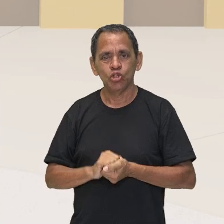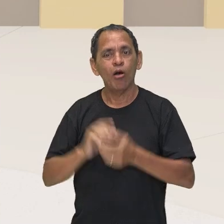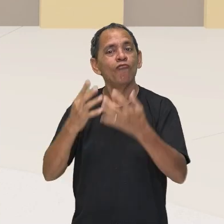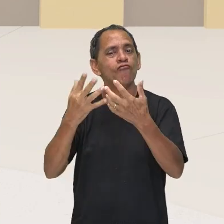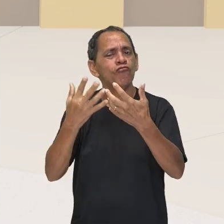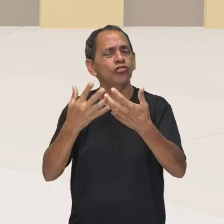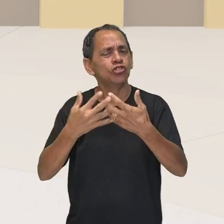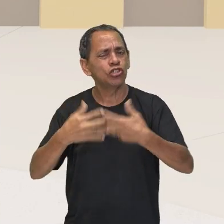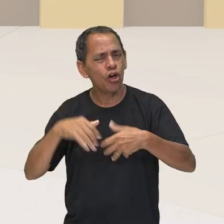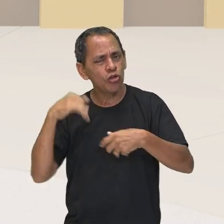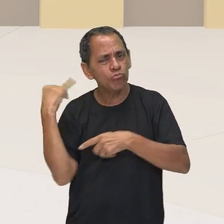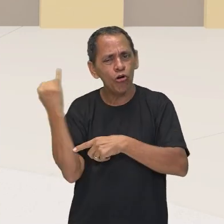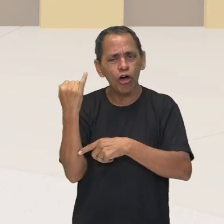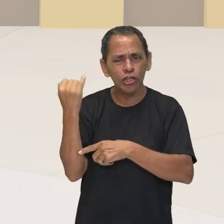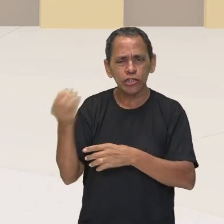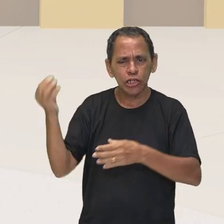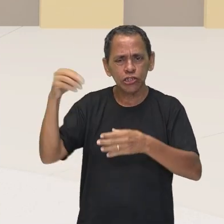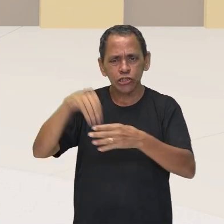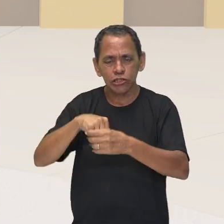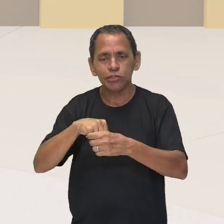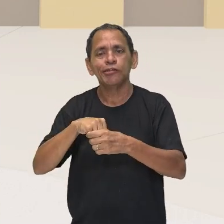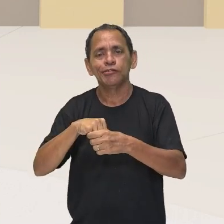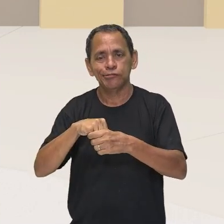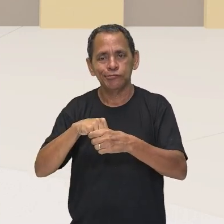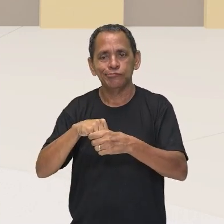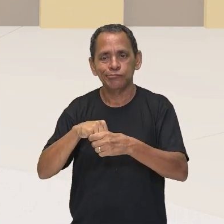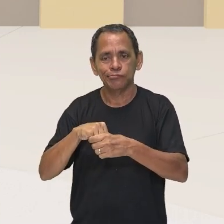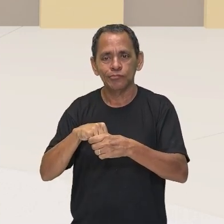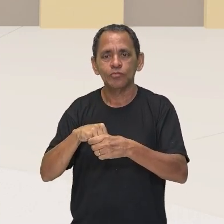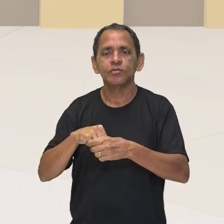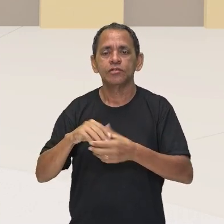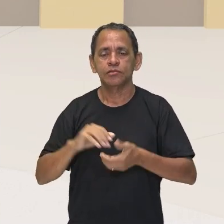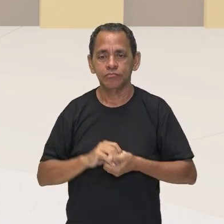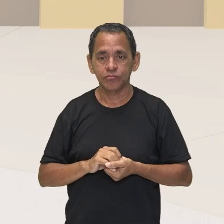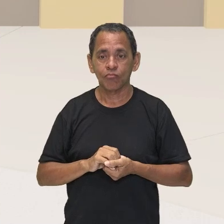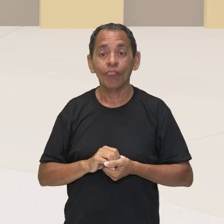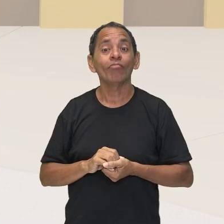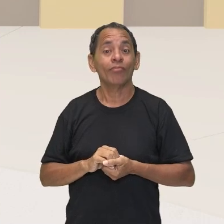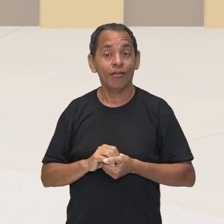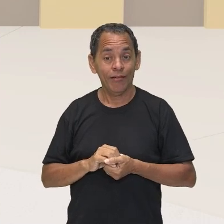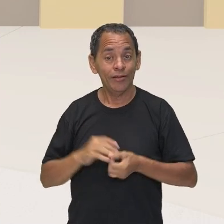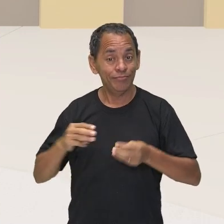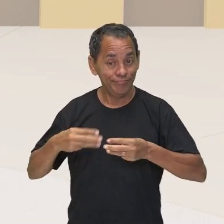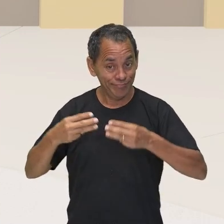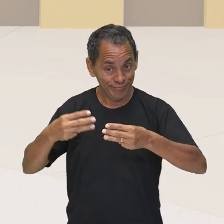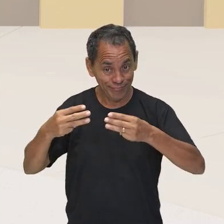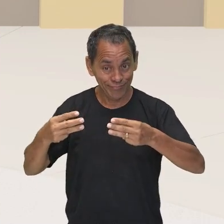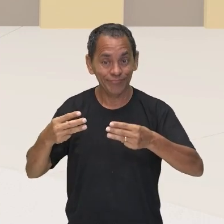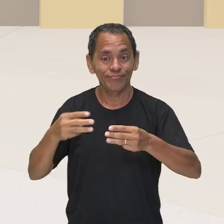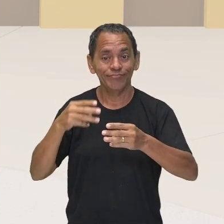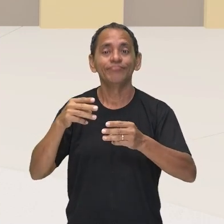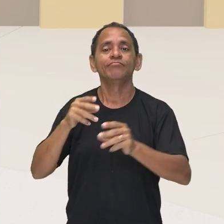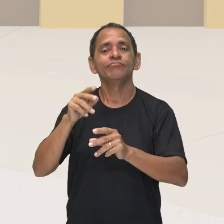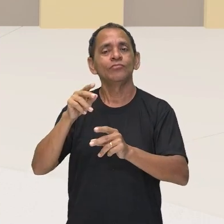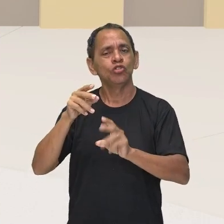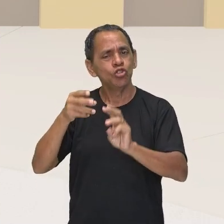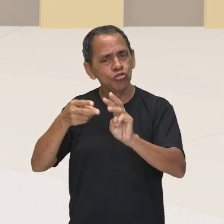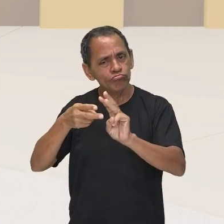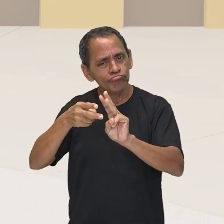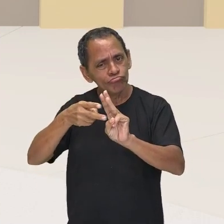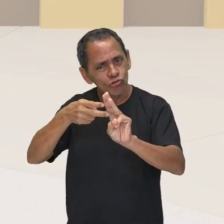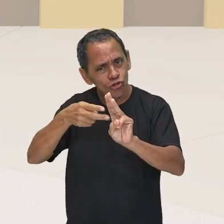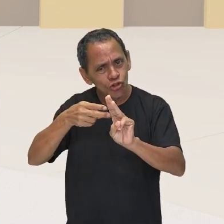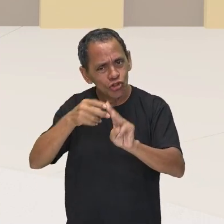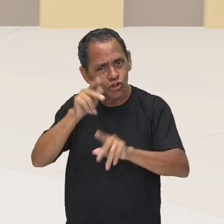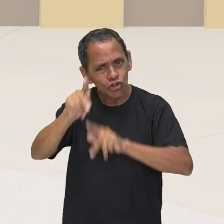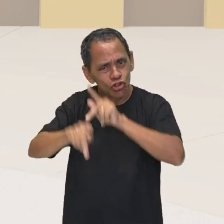perguntando, chega a ministra dos povos indígenas do governo do Brasil? Como que uma pessoa